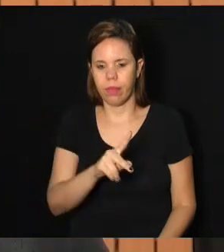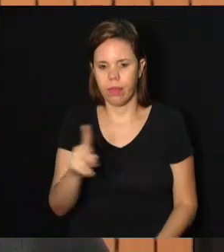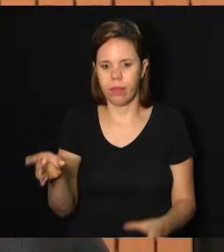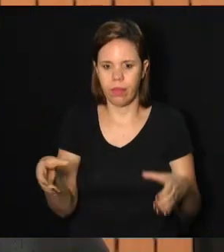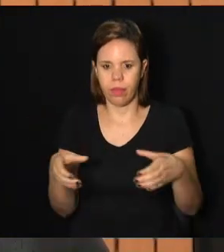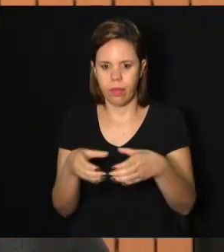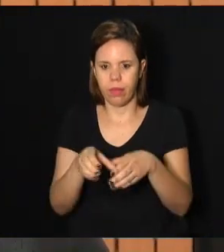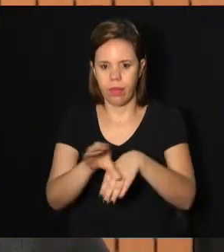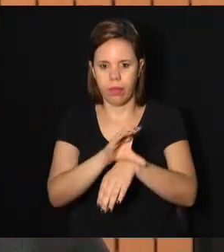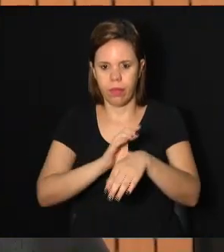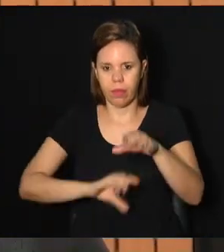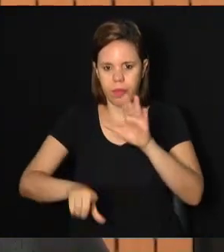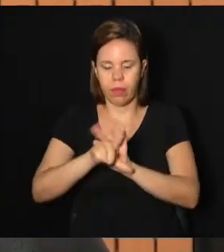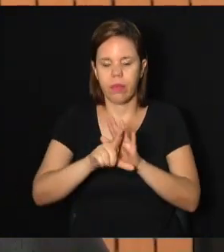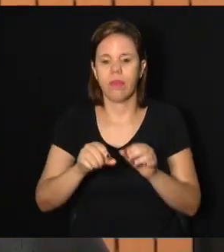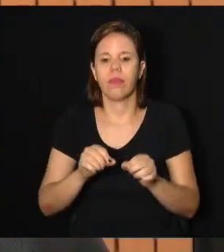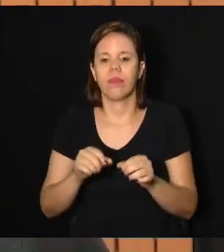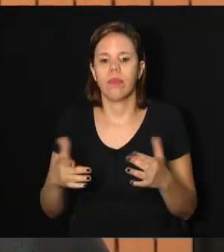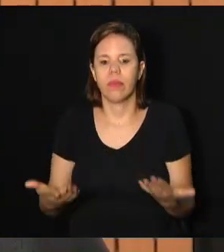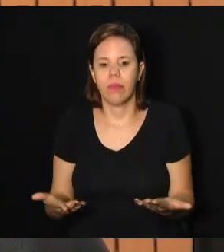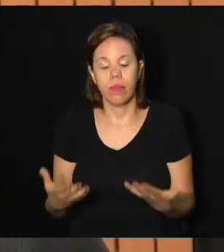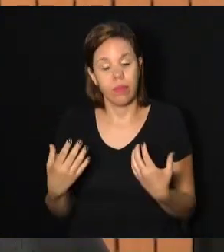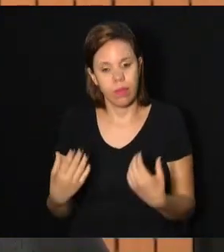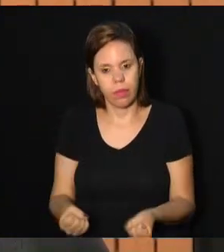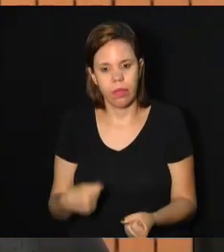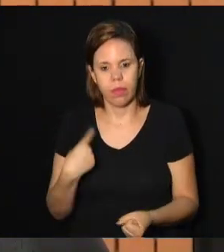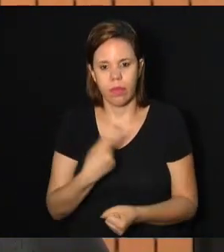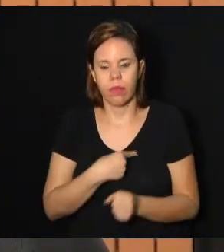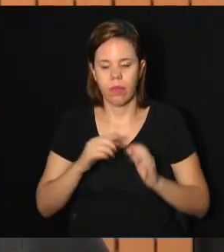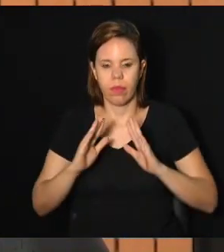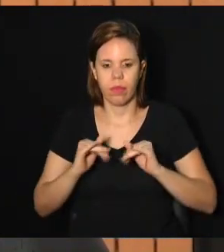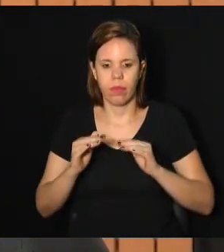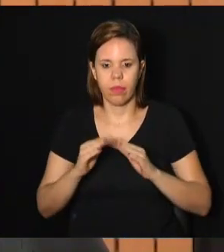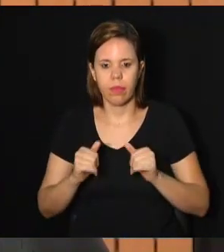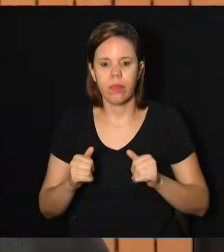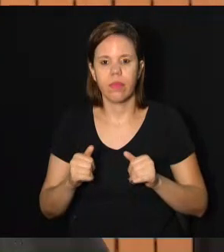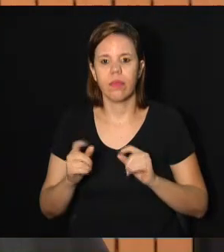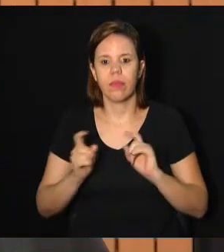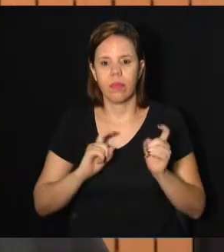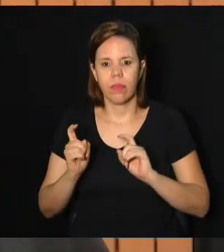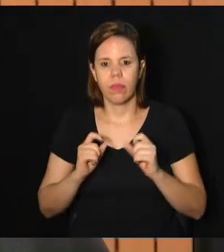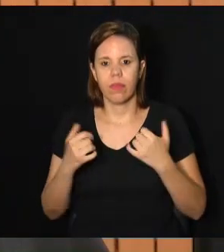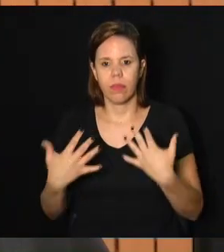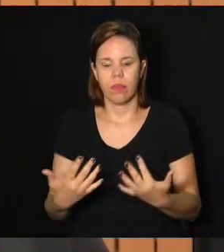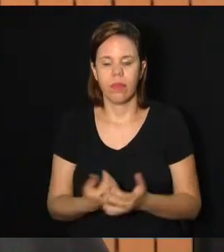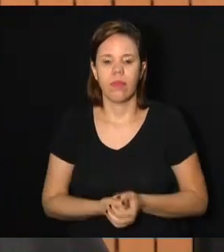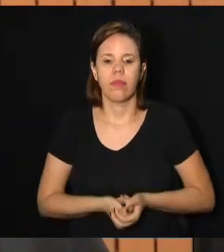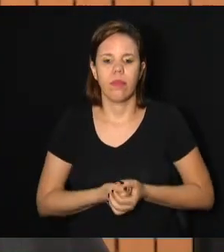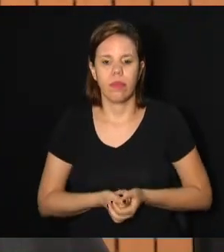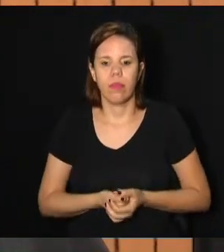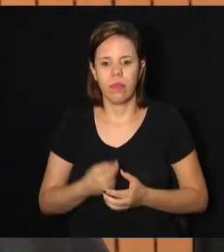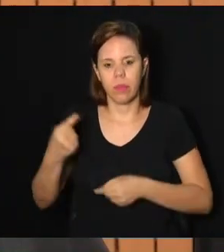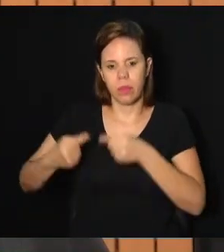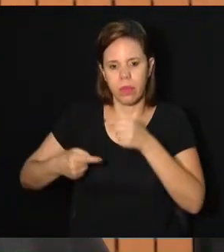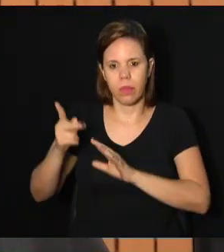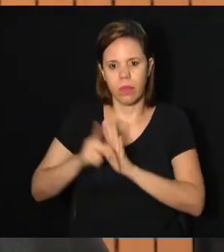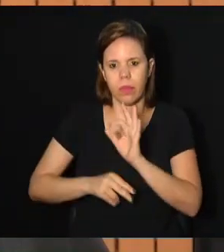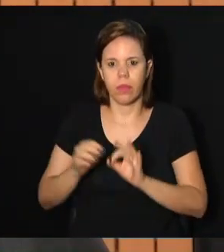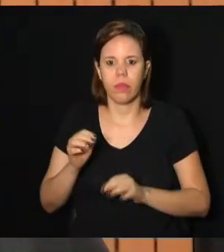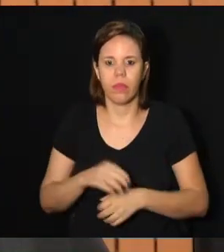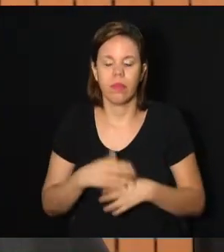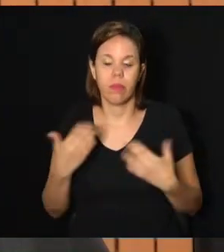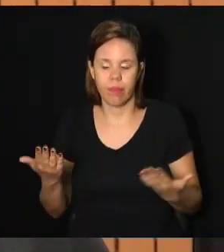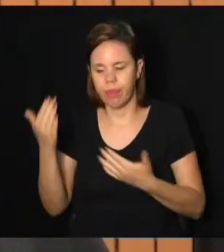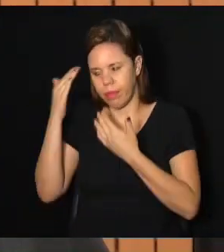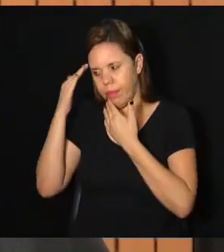Legalidade, que prontamente atendeu ao nosso pedido de convocação da audiência pública para discutir esse projeto. Então,